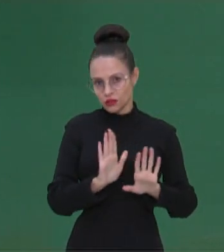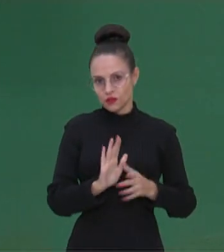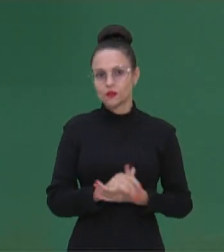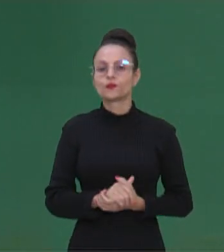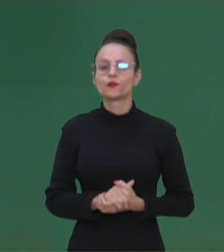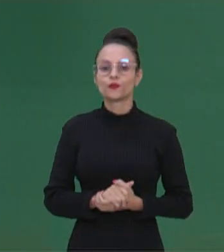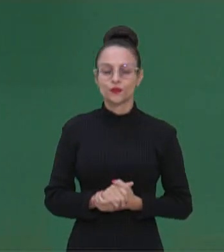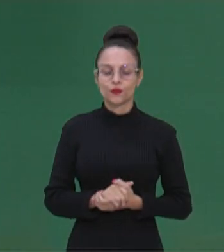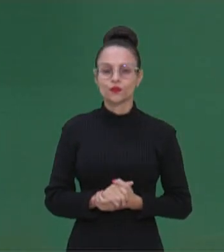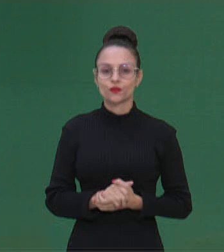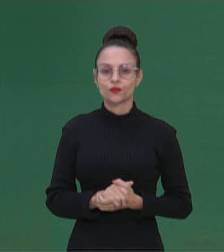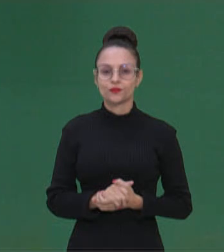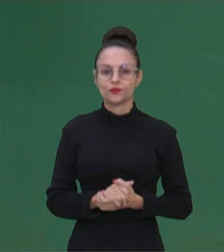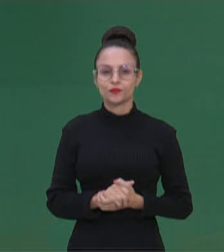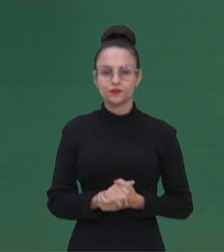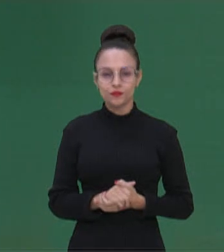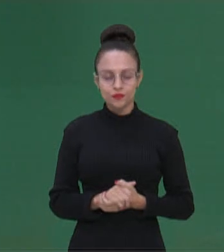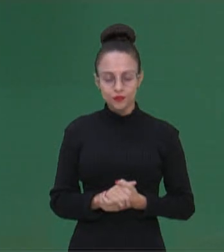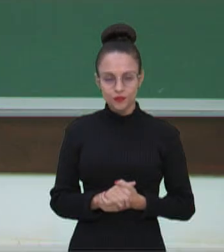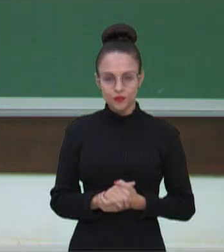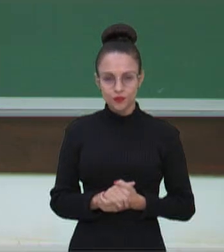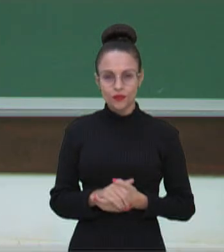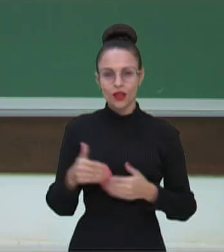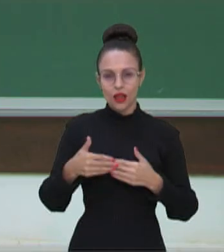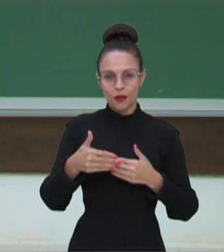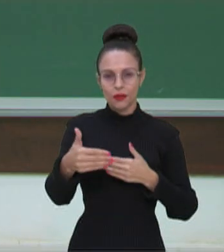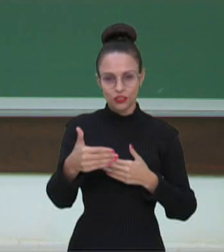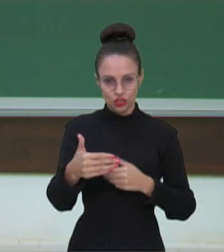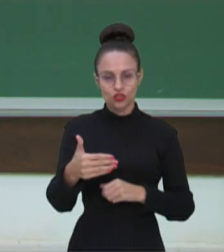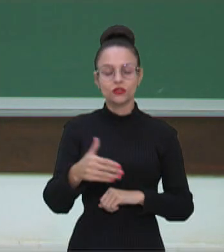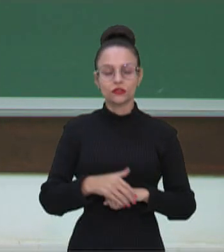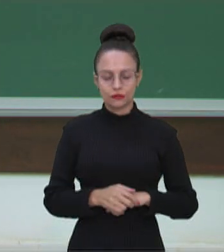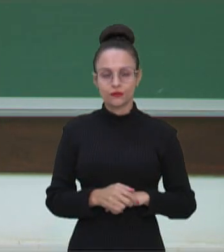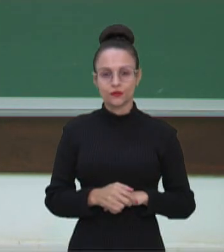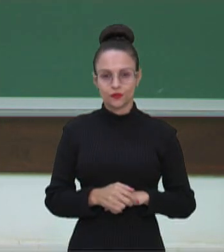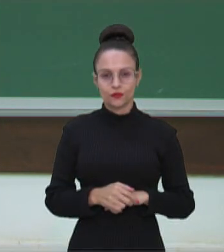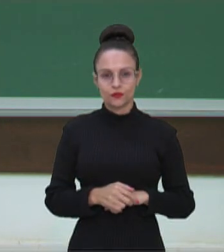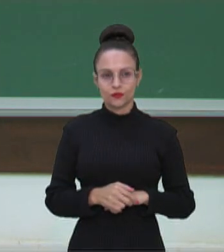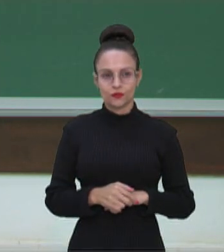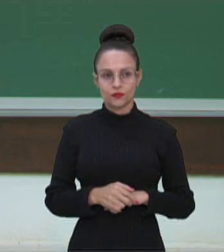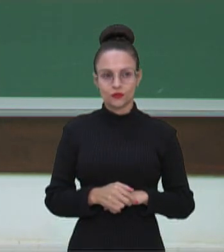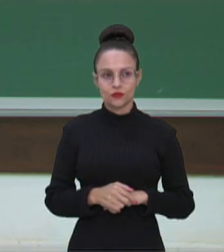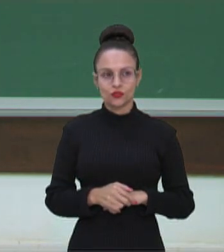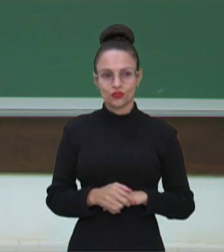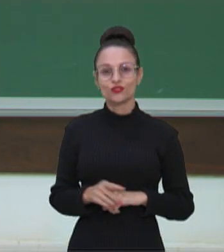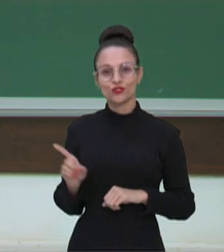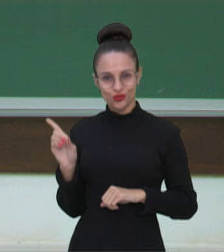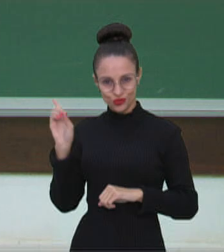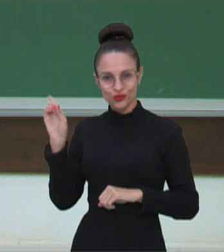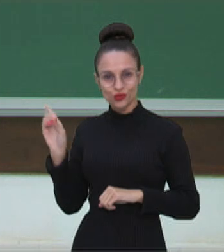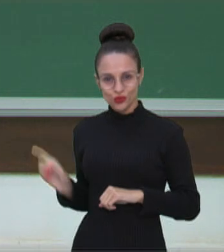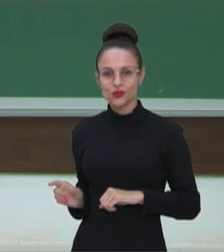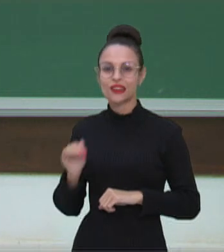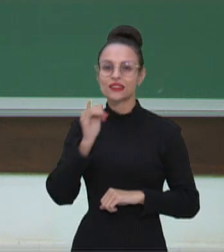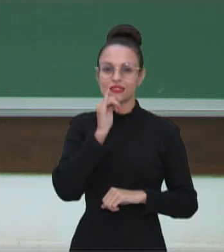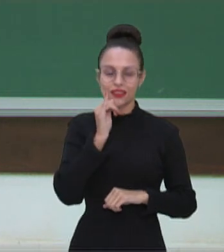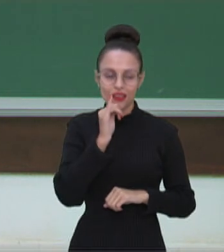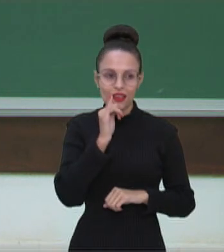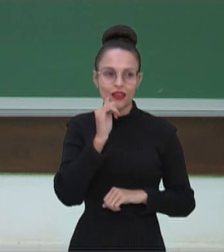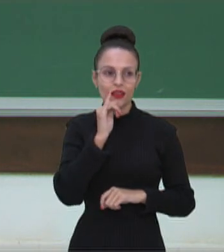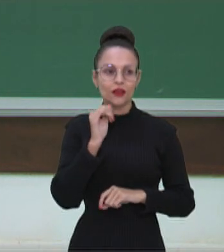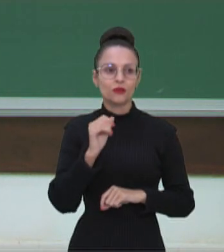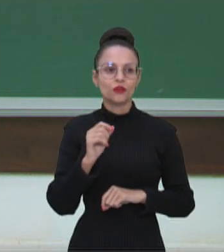certo? Então, a partir disso aqui, né? Disso aqui que eu digo dos exemplos,